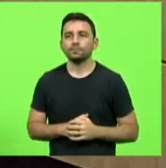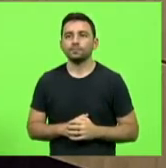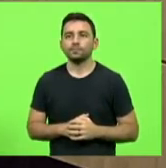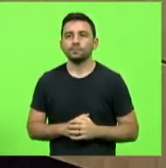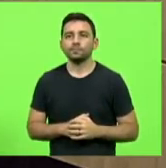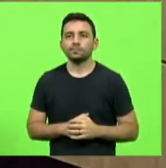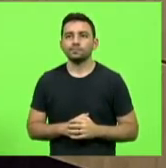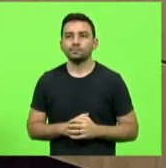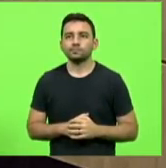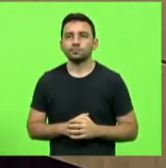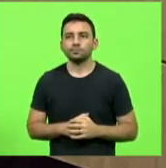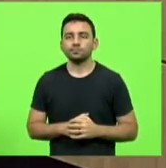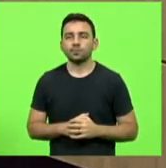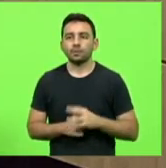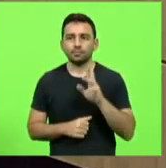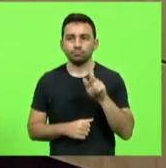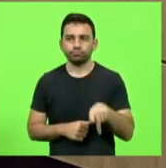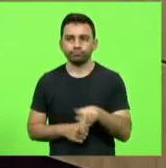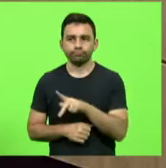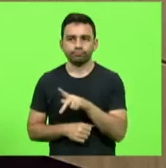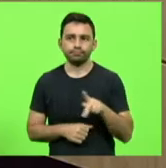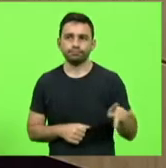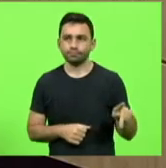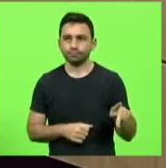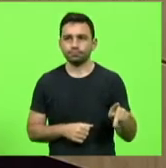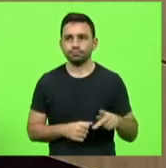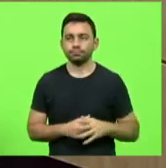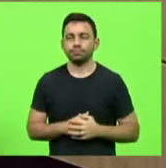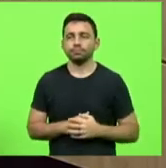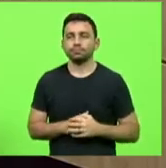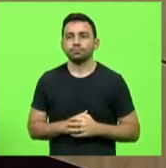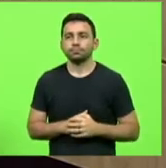Como vota o deputado Padre Pedro Baldiceira?